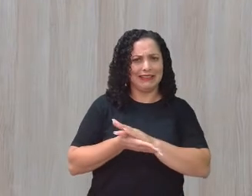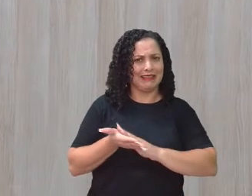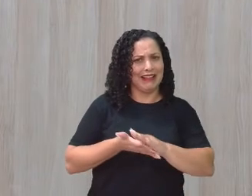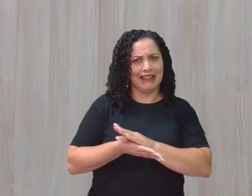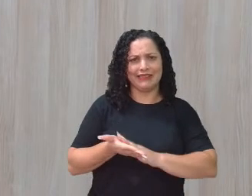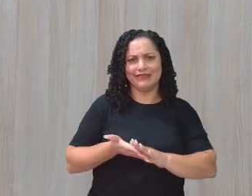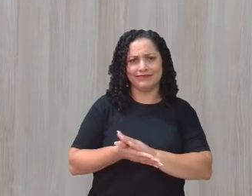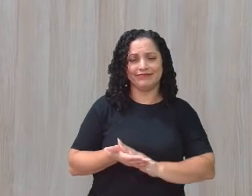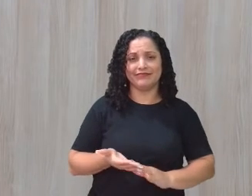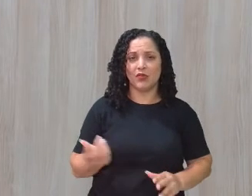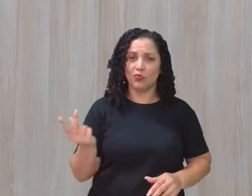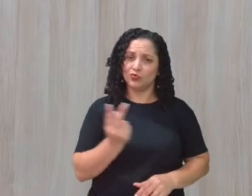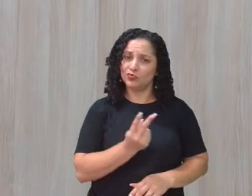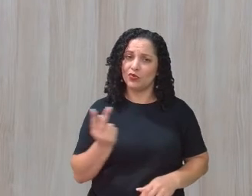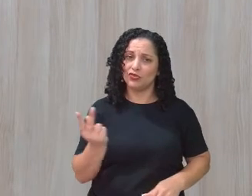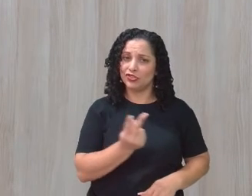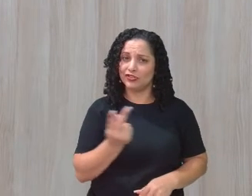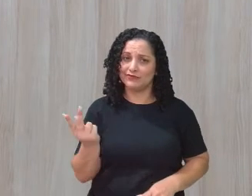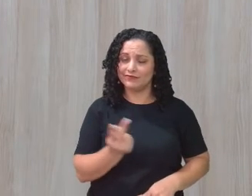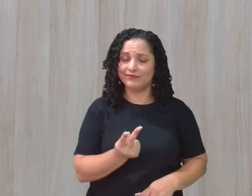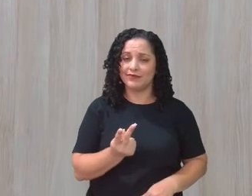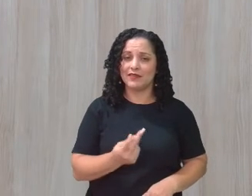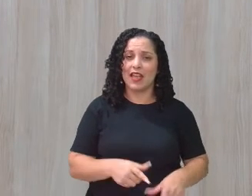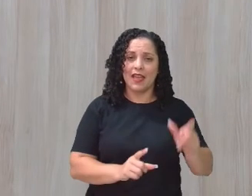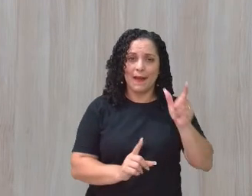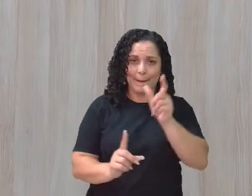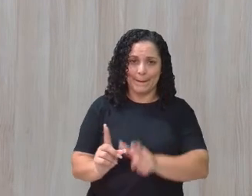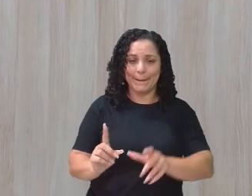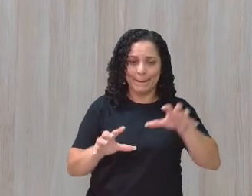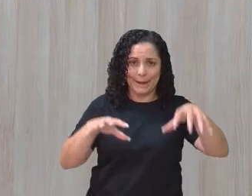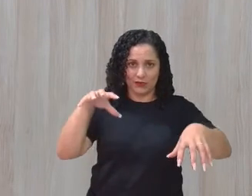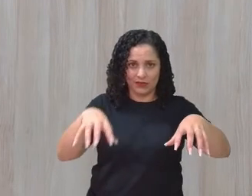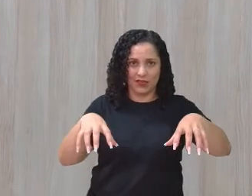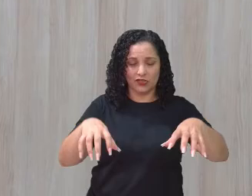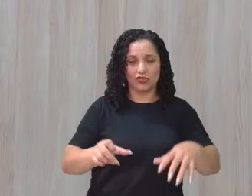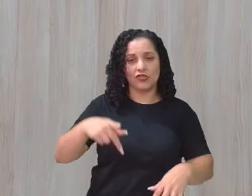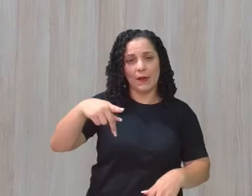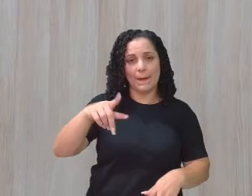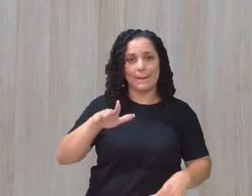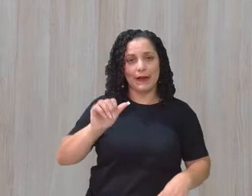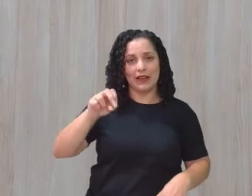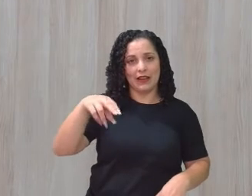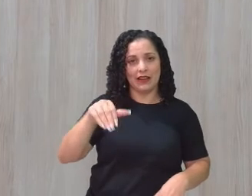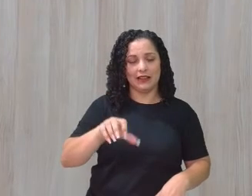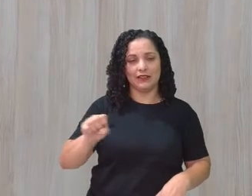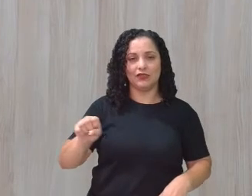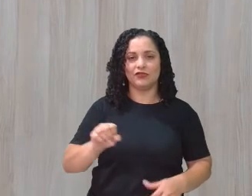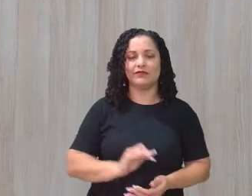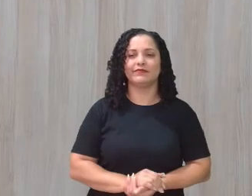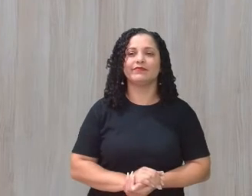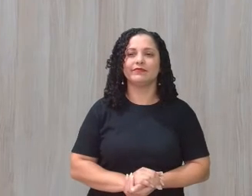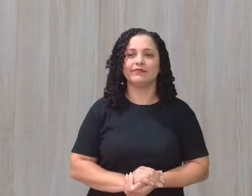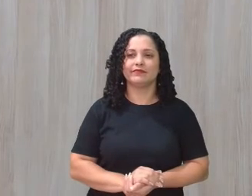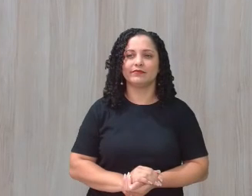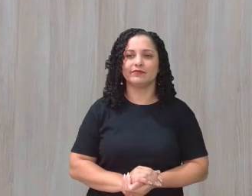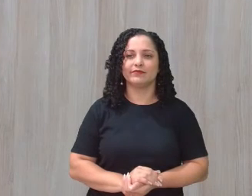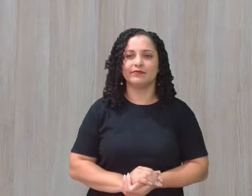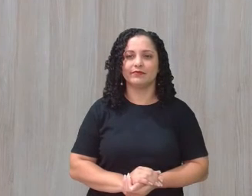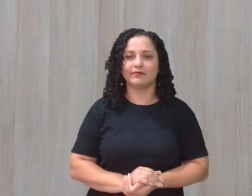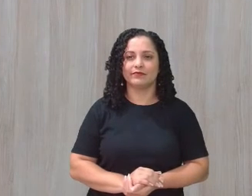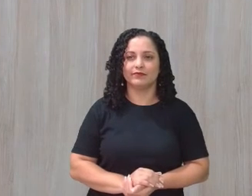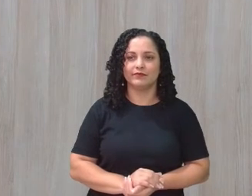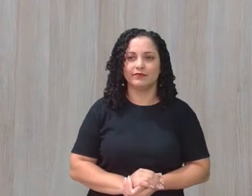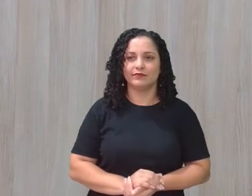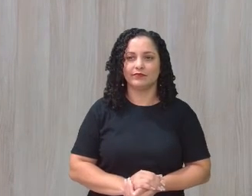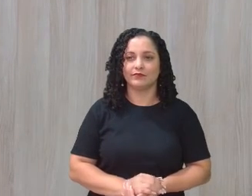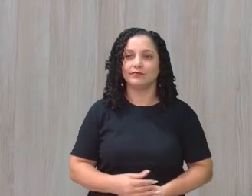Então, elas duas são personagens planas, ou seja, não tem um nível de profundidade muito forte, muito alto. Dentro